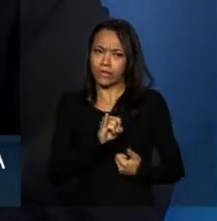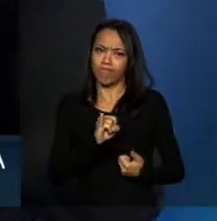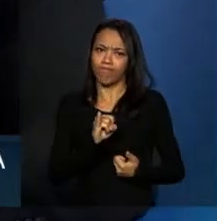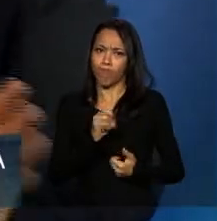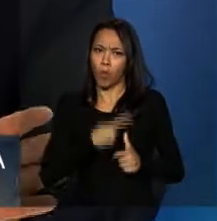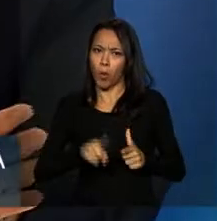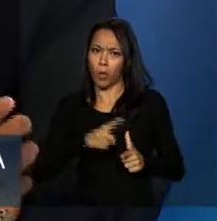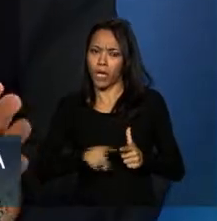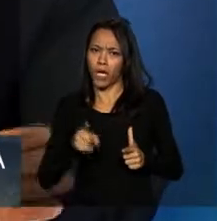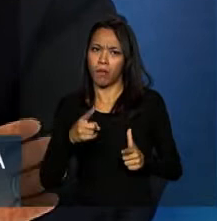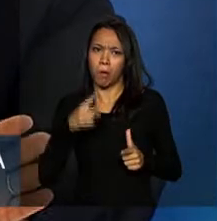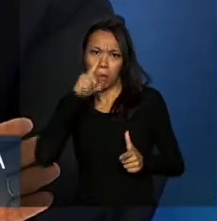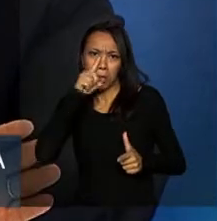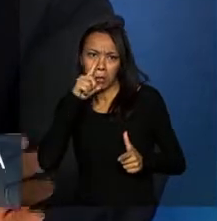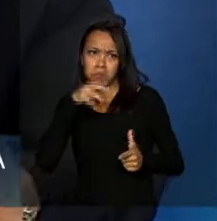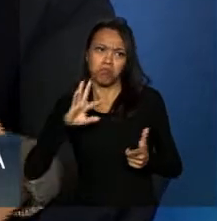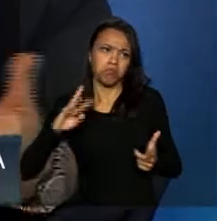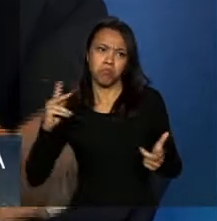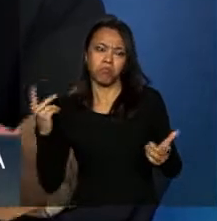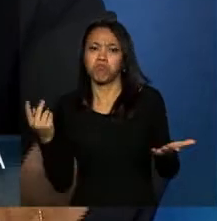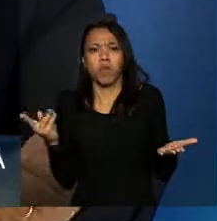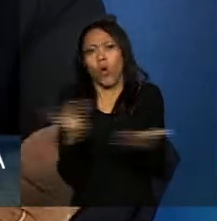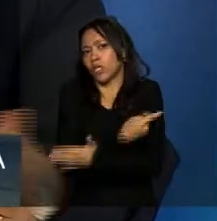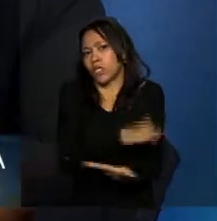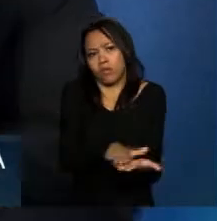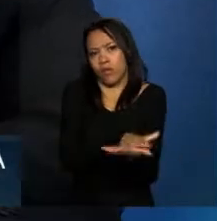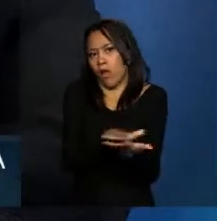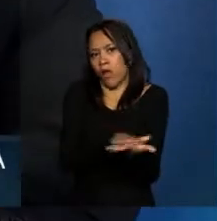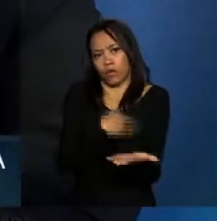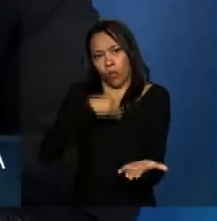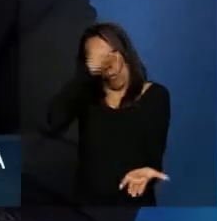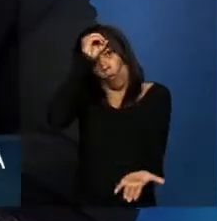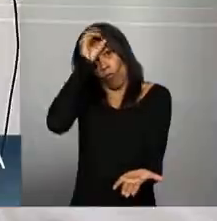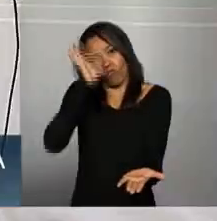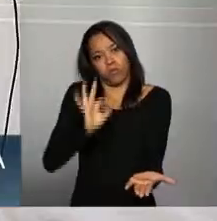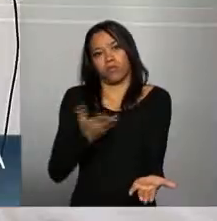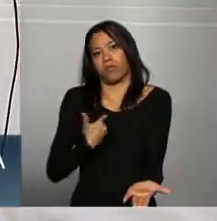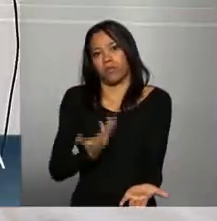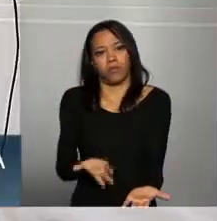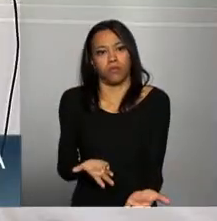alguma coisa. Agora, não existe nada, pelo menos que eu saiba.